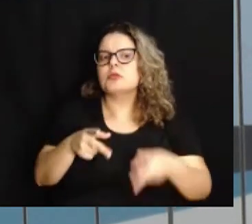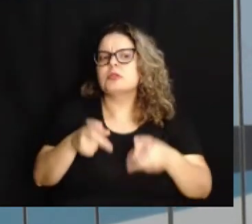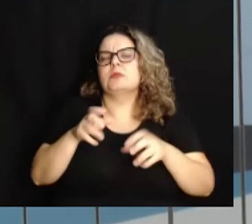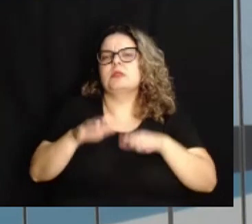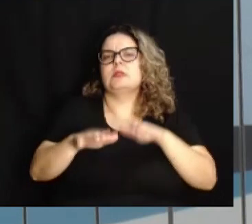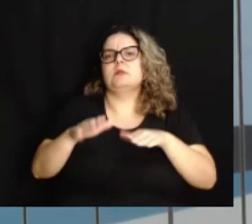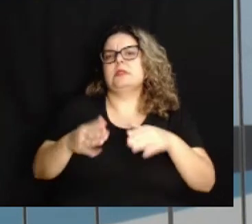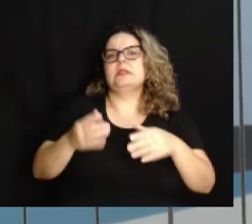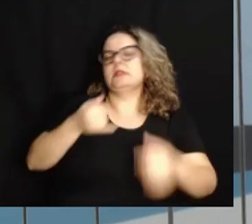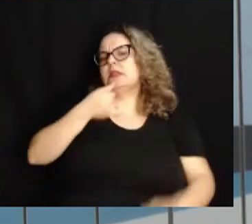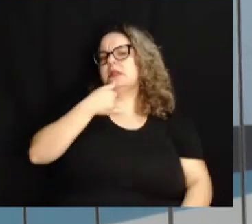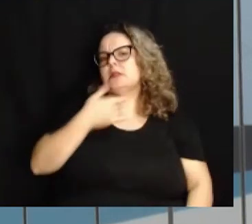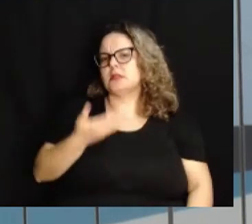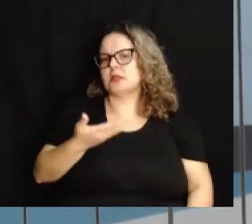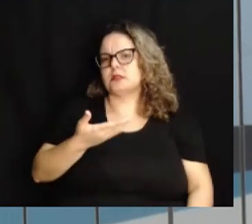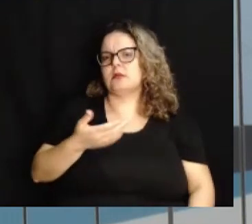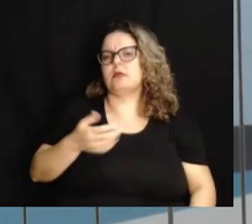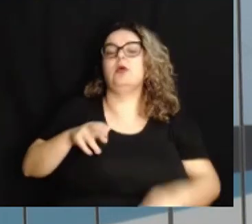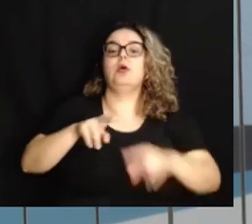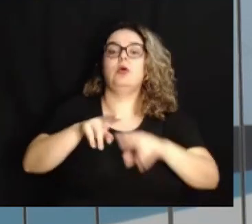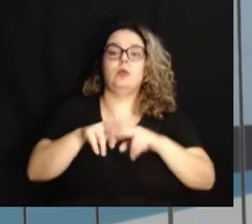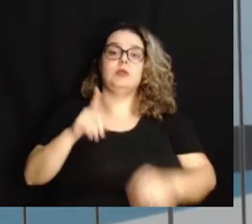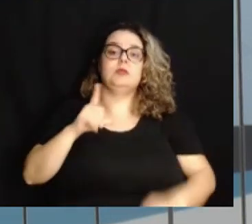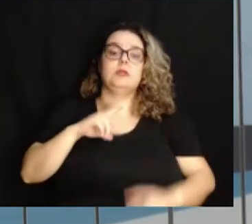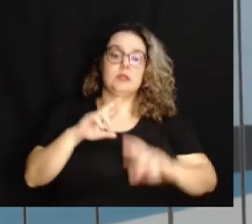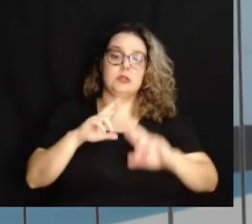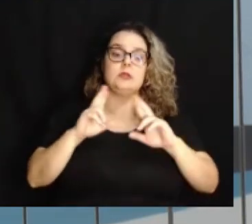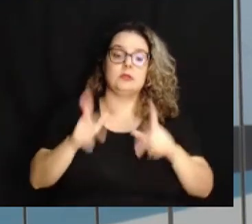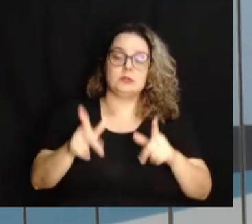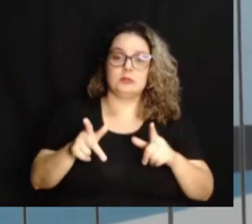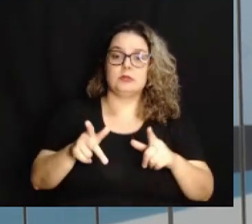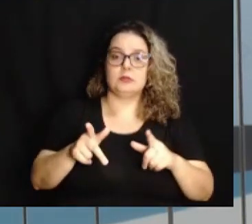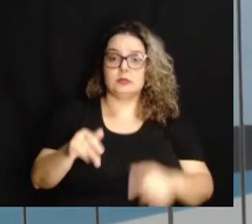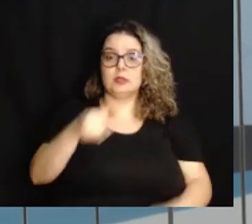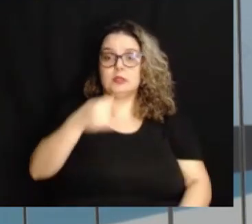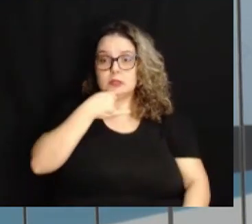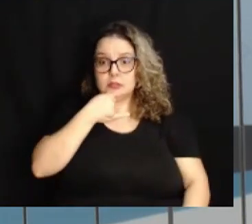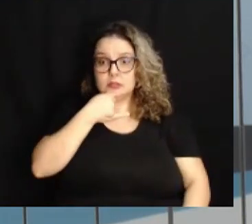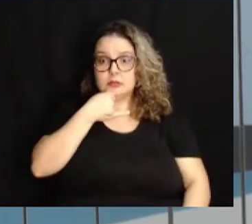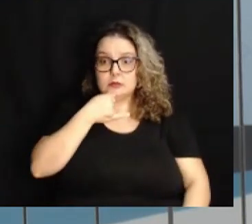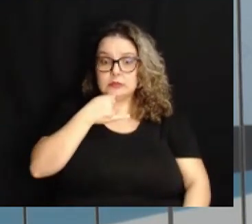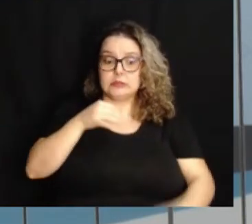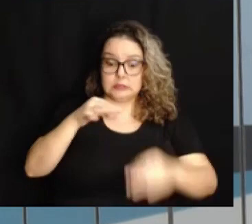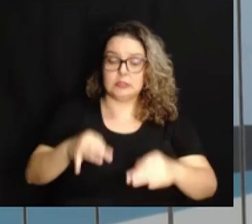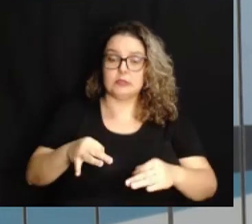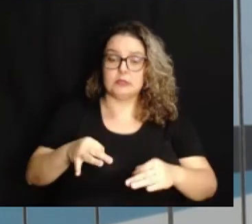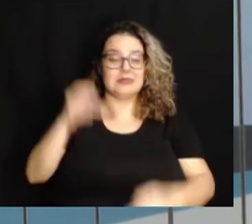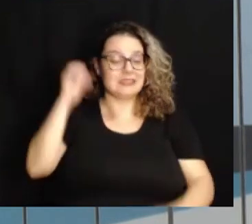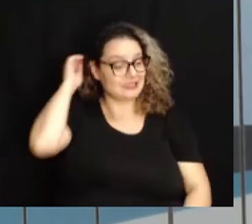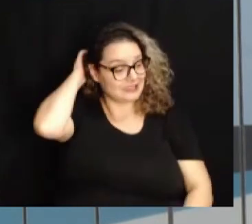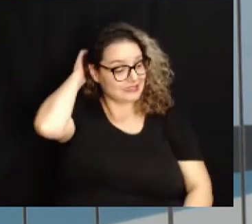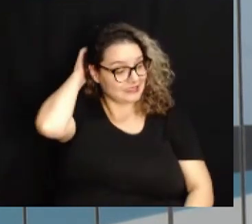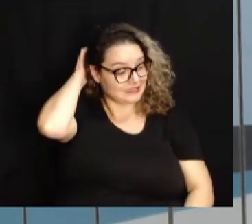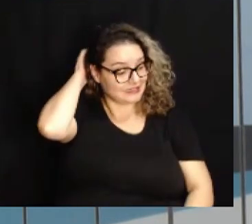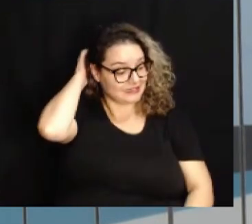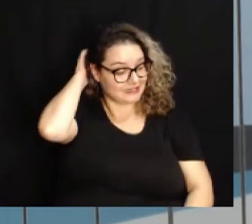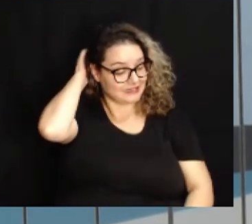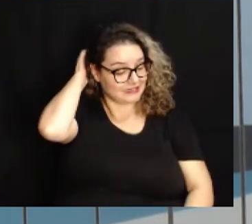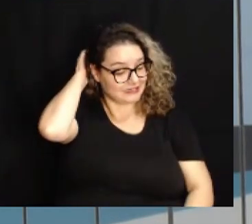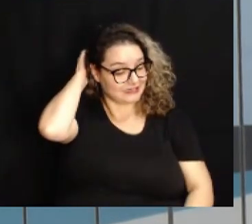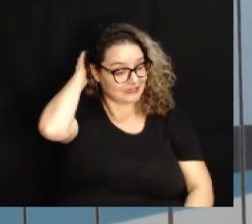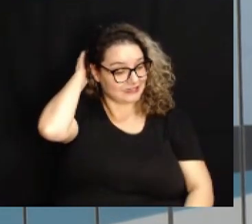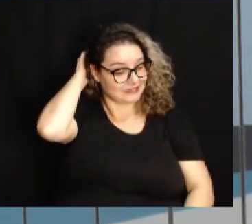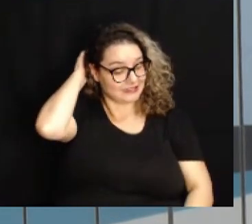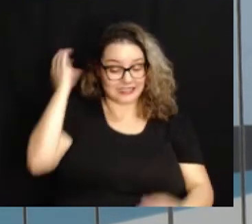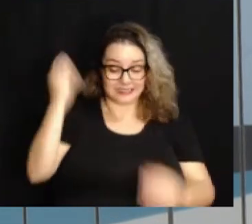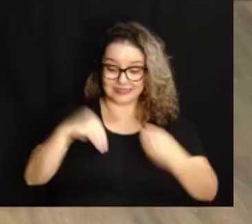Então por isso que tem toda essa diferença da tristeza, que é algo mais pontual, para a depressão, que é aquilo que já cruza essa linha. E aí daí que